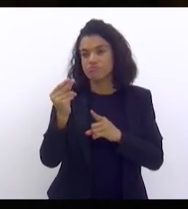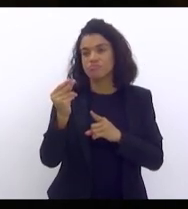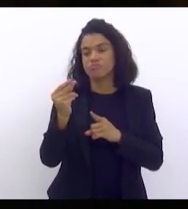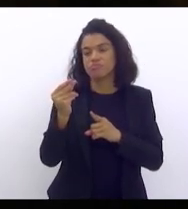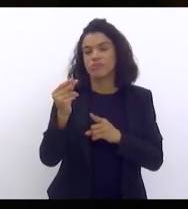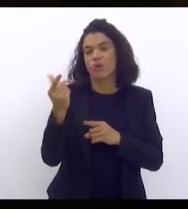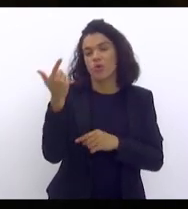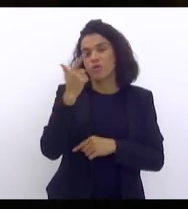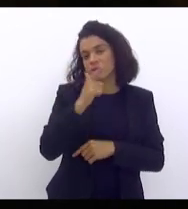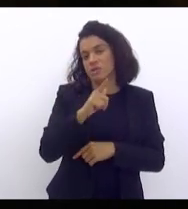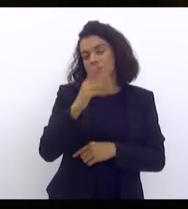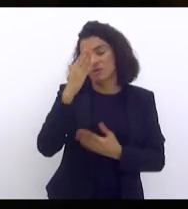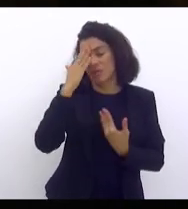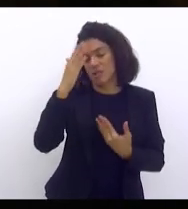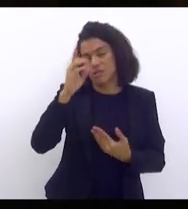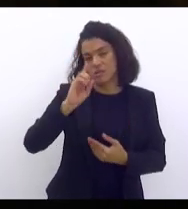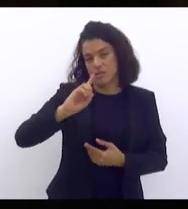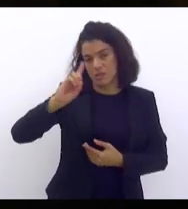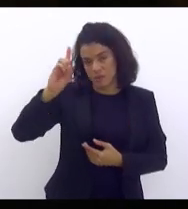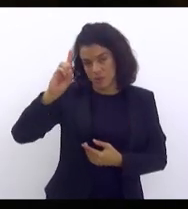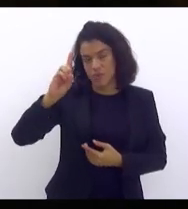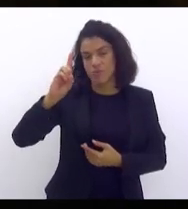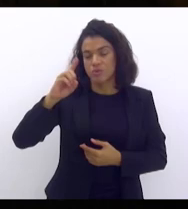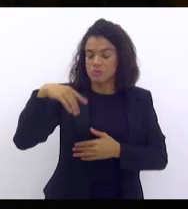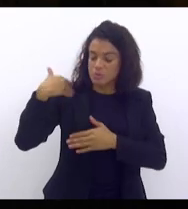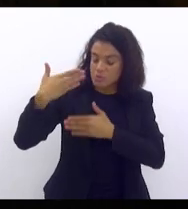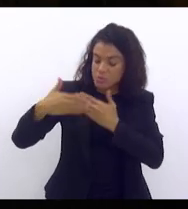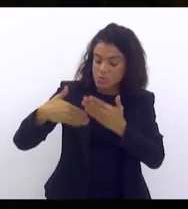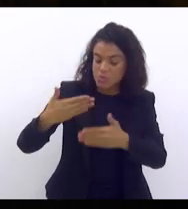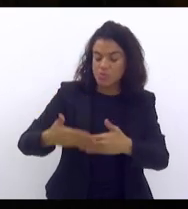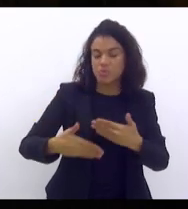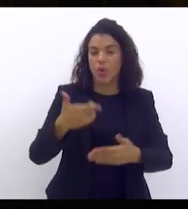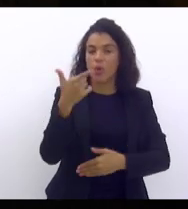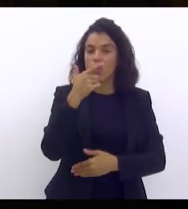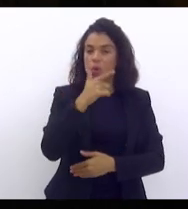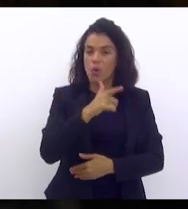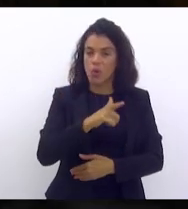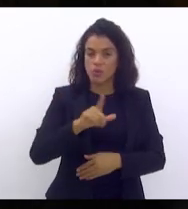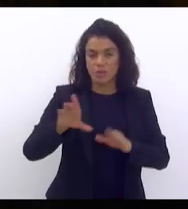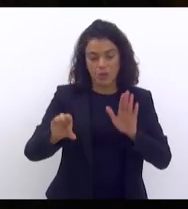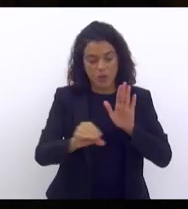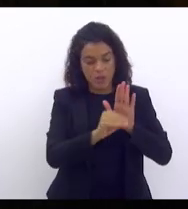nós conseguimos conquistar, graças a Deus, nos últimos anos aí. A gente conseguiu a nossa